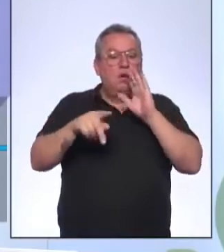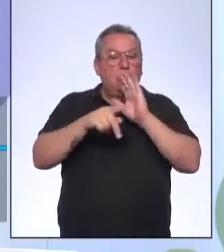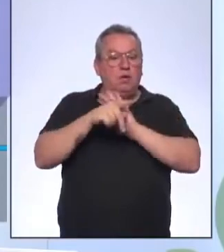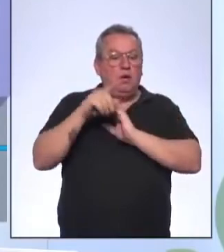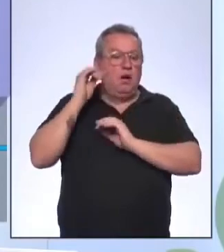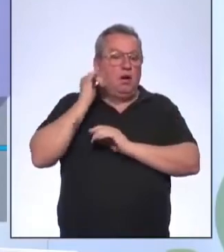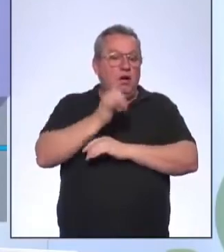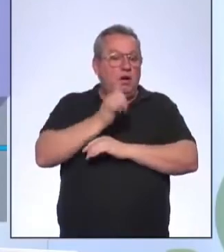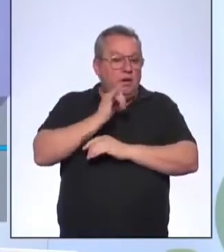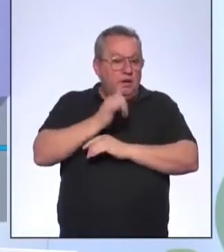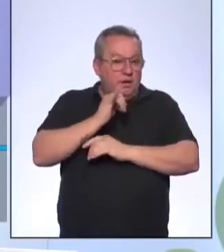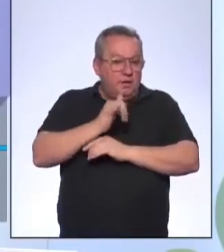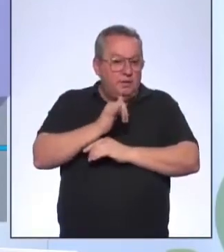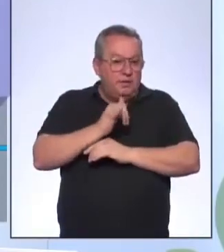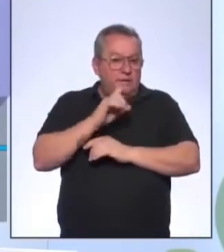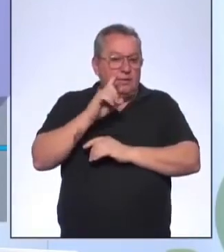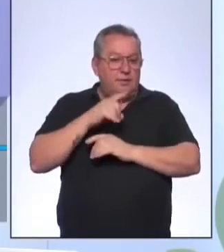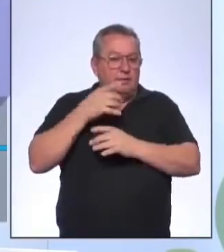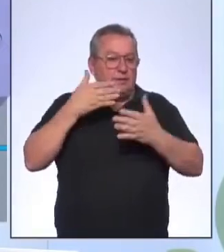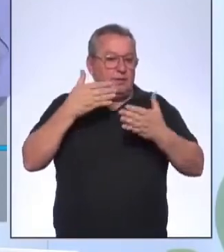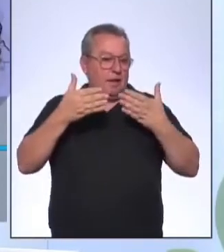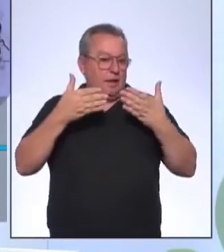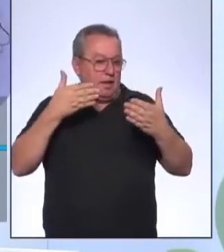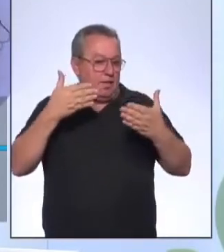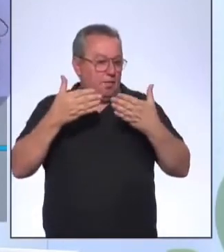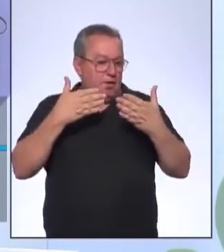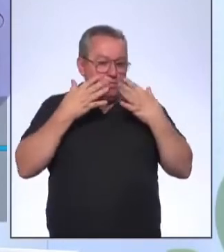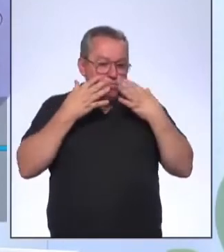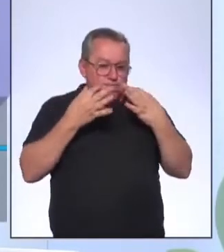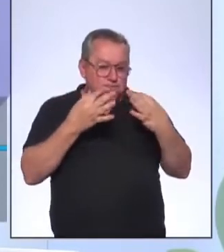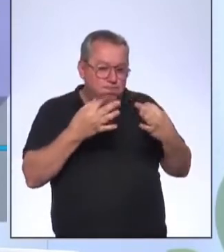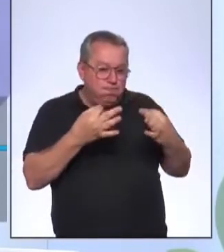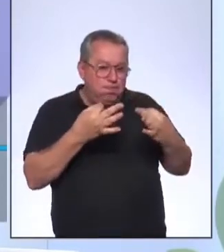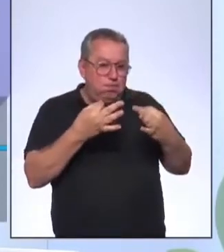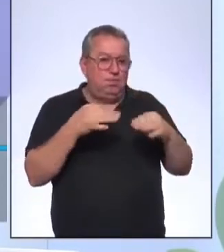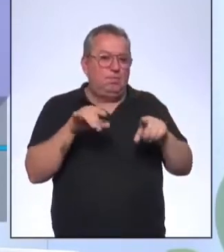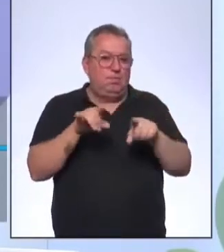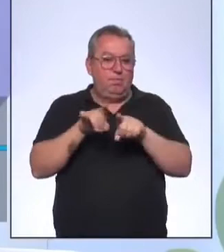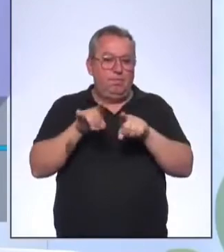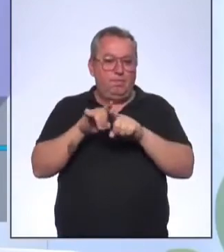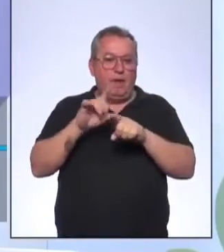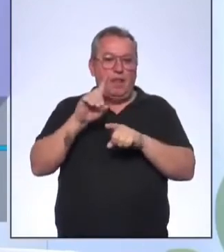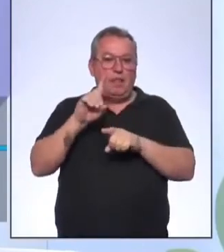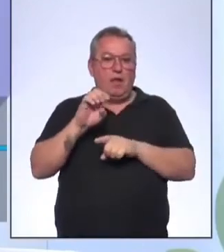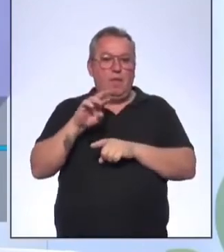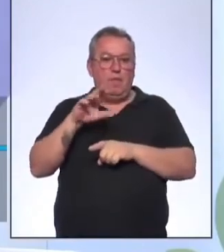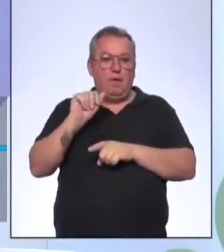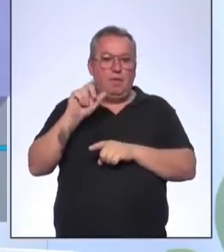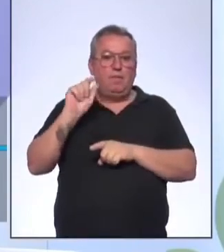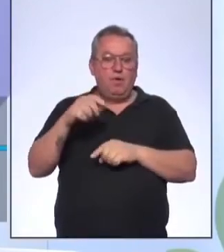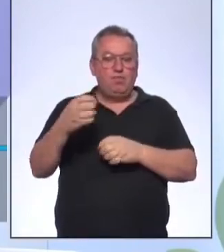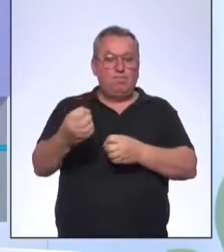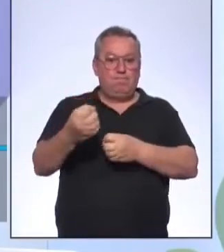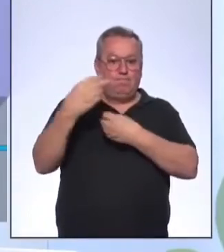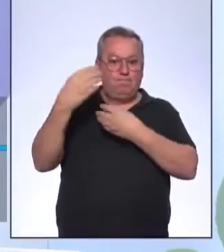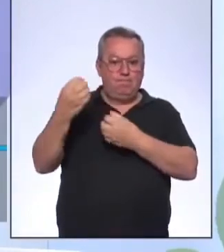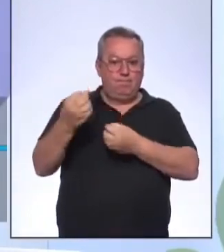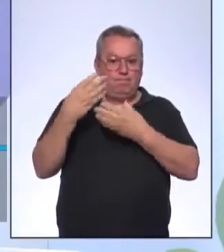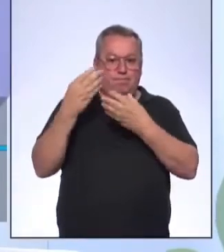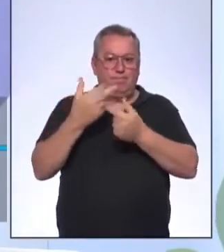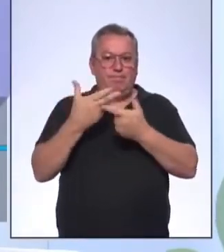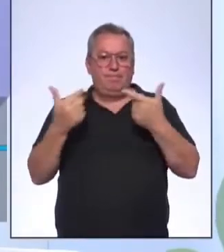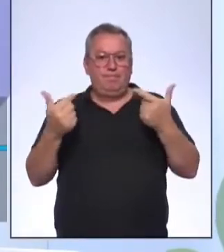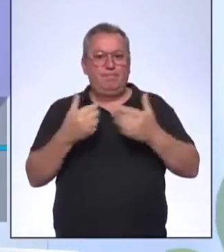a maioria falou entretenimento Nossa muito bem e a Deborah também disse pode ensinar muitas